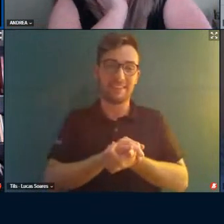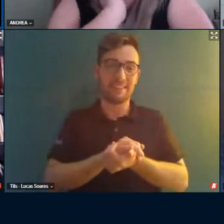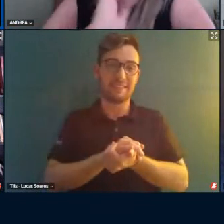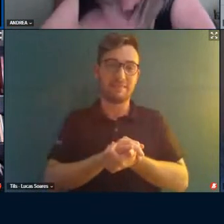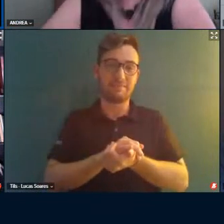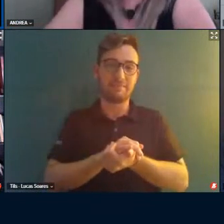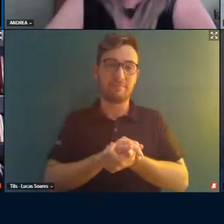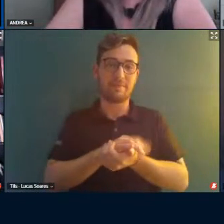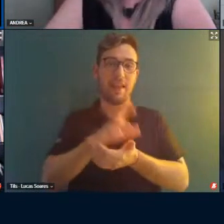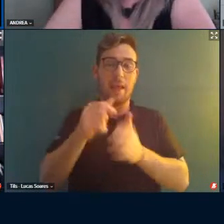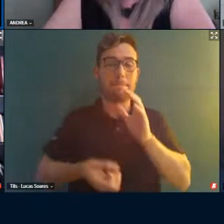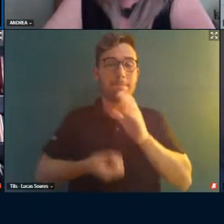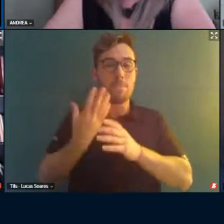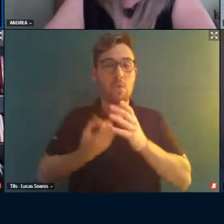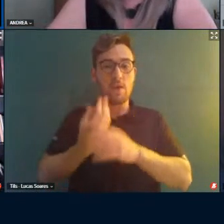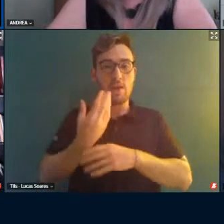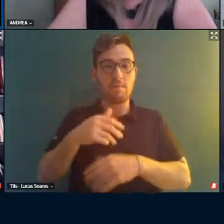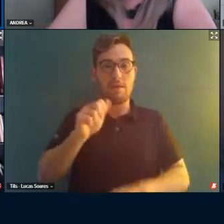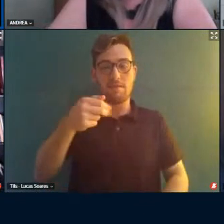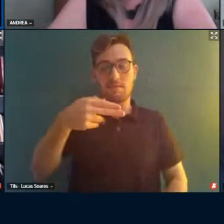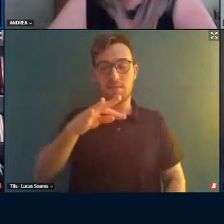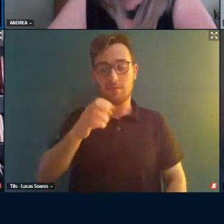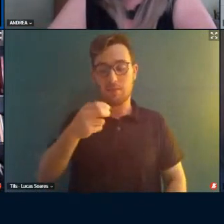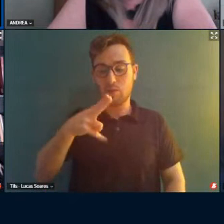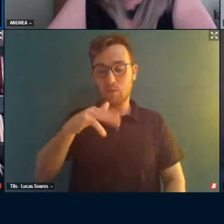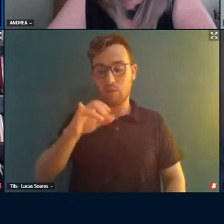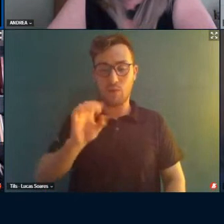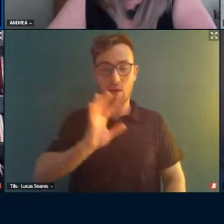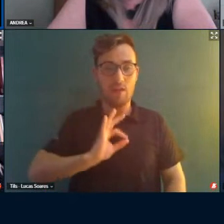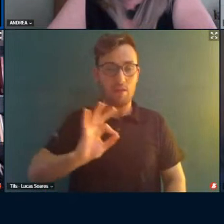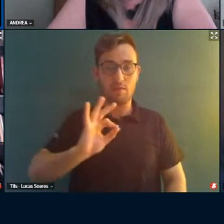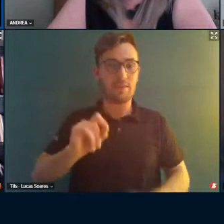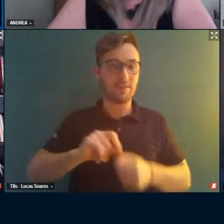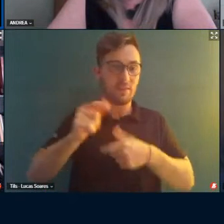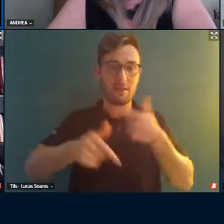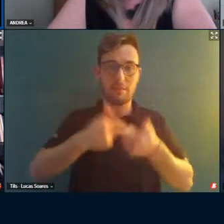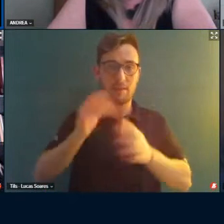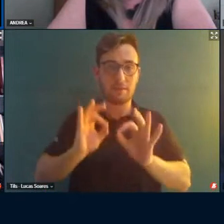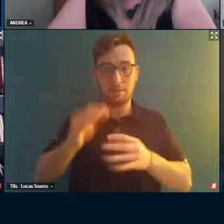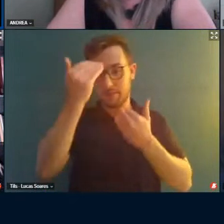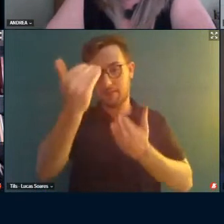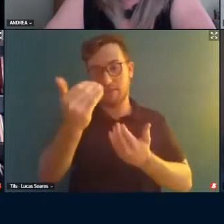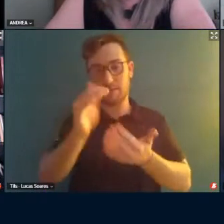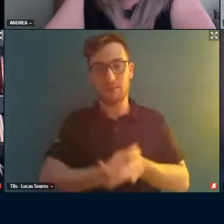Antônio Boto que fala muita coisa ali, muito bom, foi ótimo ter feito esse trabalho, muito obrigado.